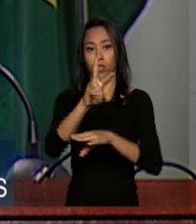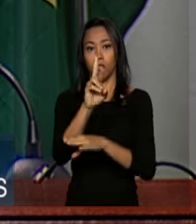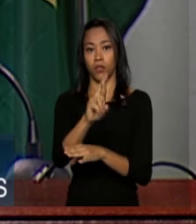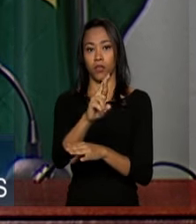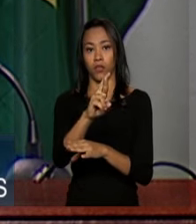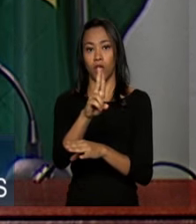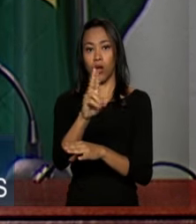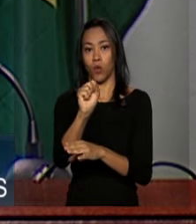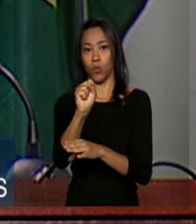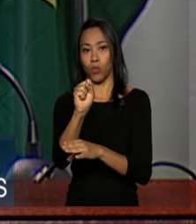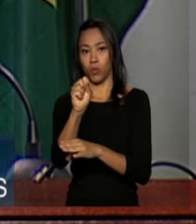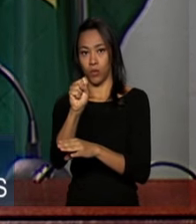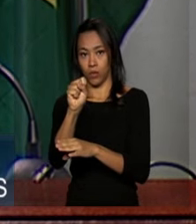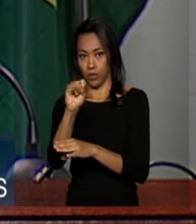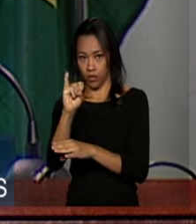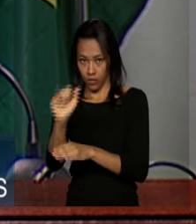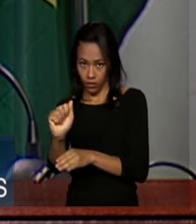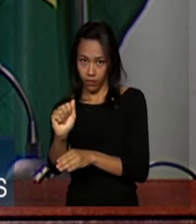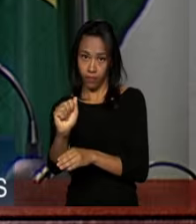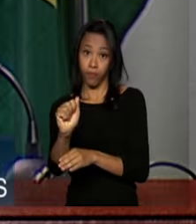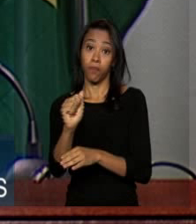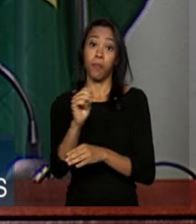nosso apreço ao